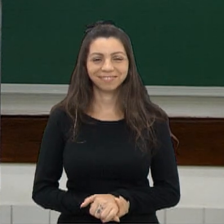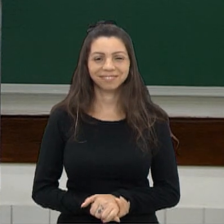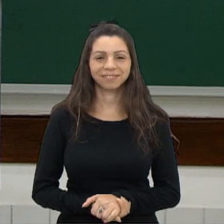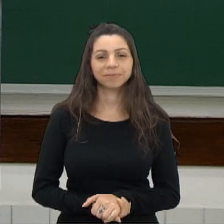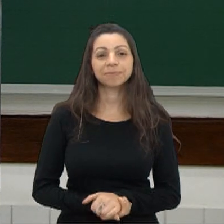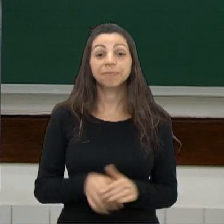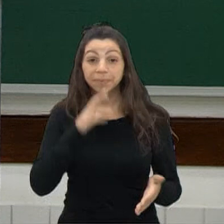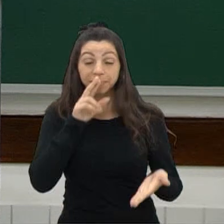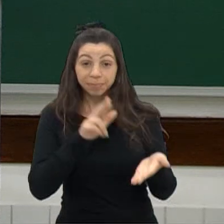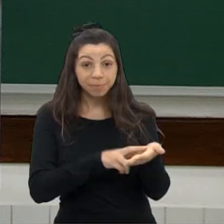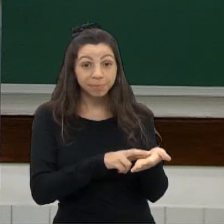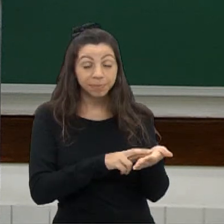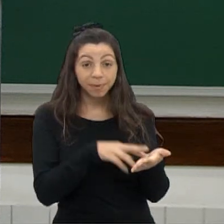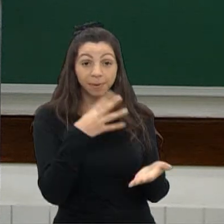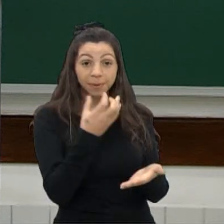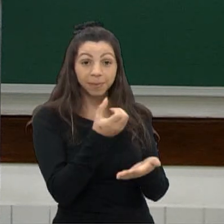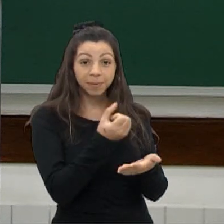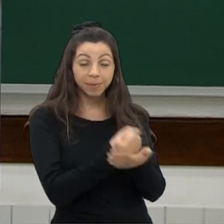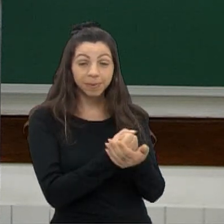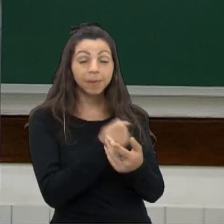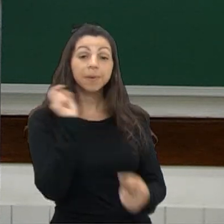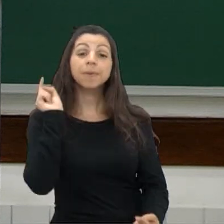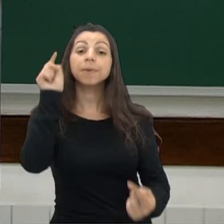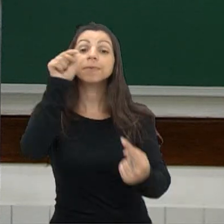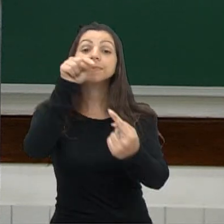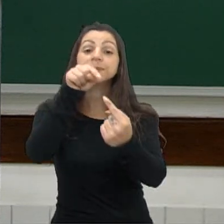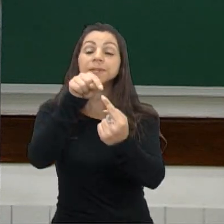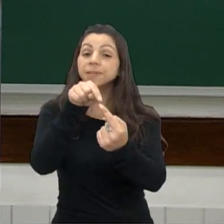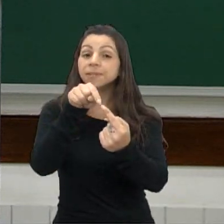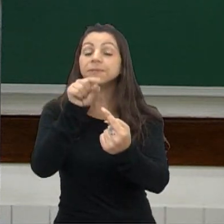Fez sua resposta? Anote comigo qual é o objetivo da irmã.